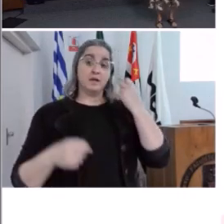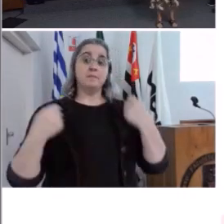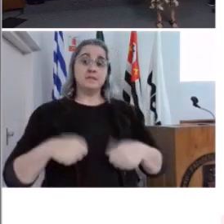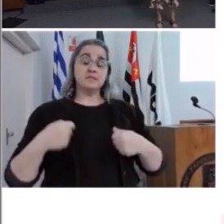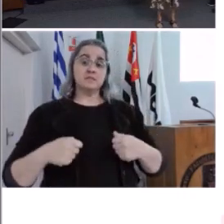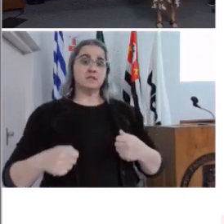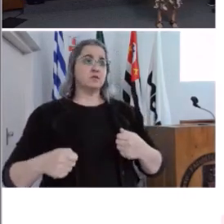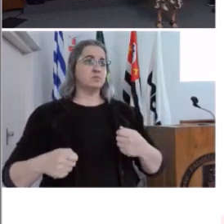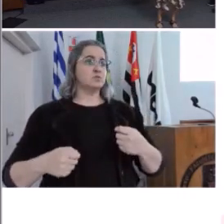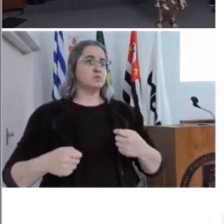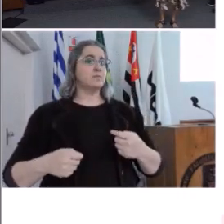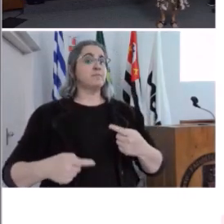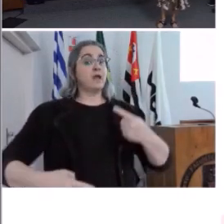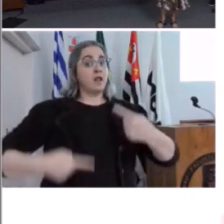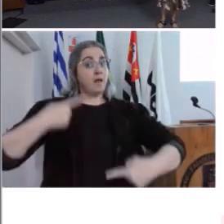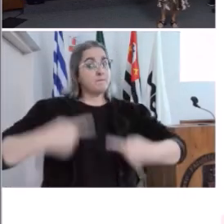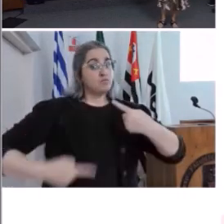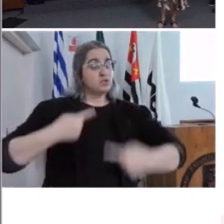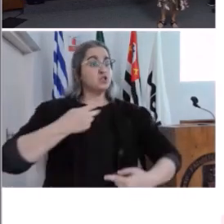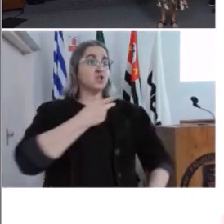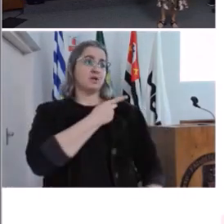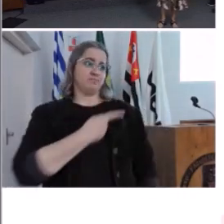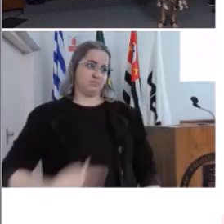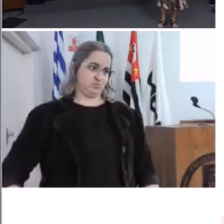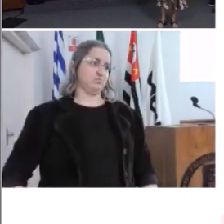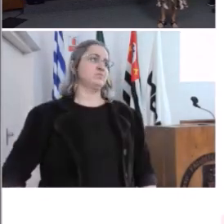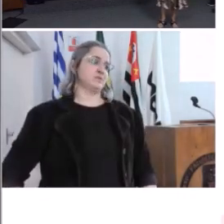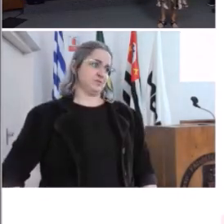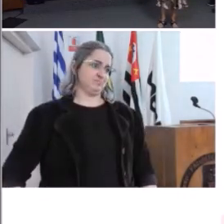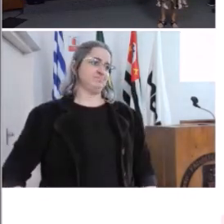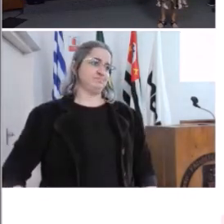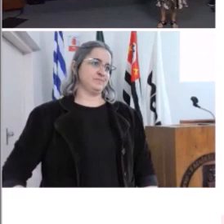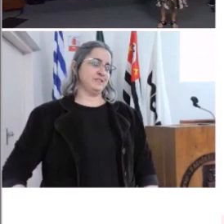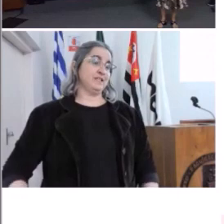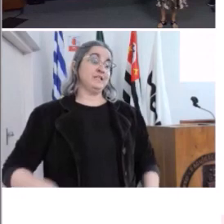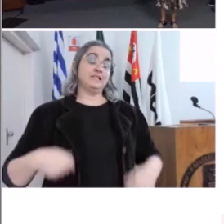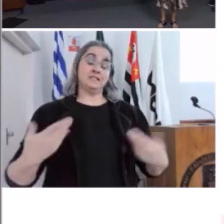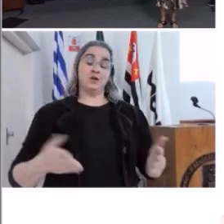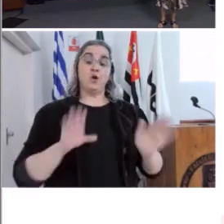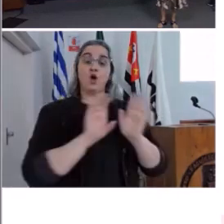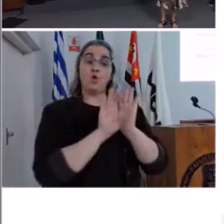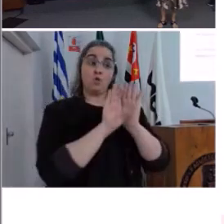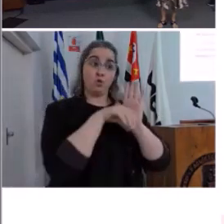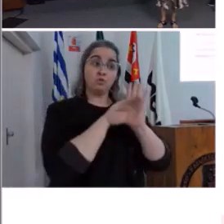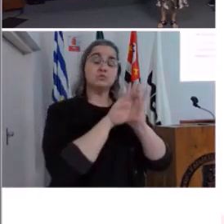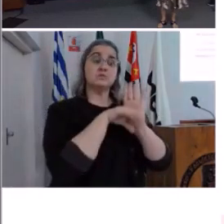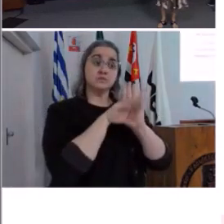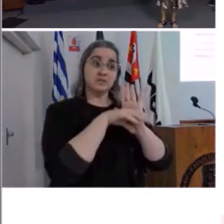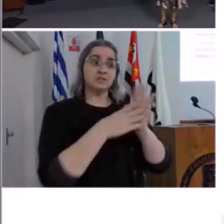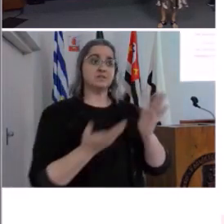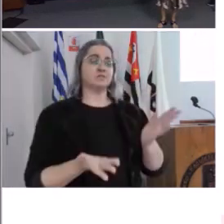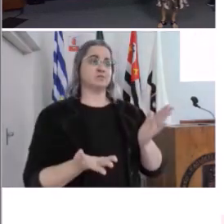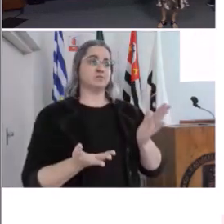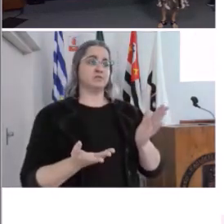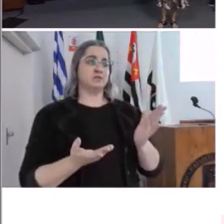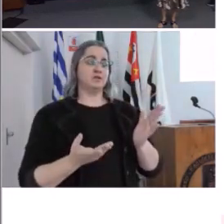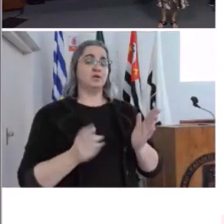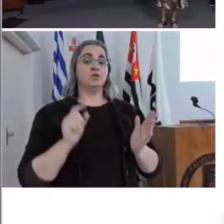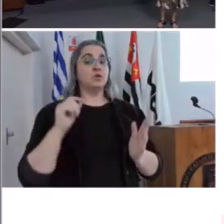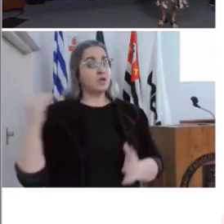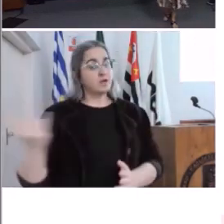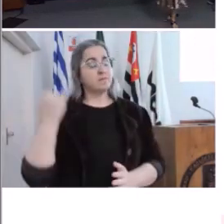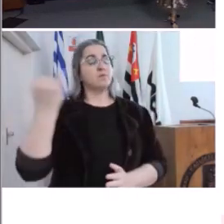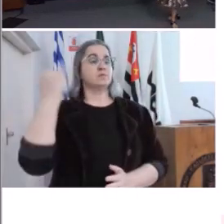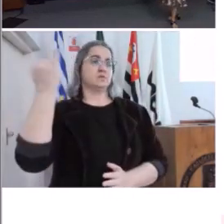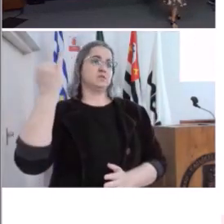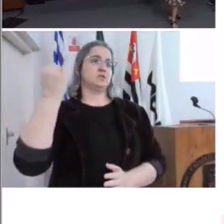políticas públicas, que isso também ajuda bastante. Então, gente, por enquanto, esse vai ser um conceito que a gente pode estar emplacando do que é da medicina oral, tá